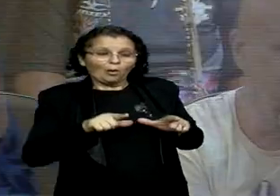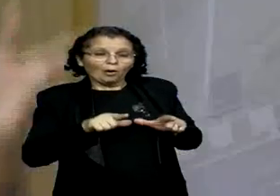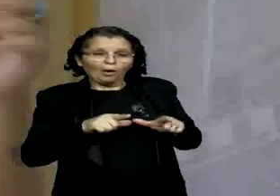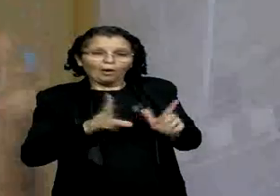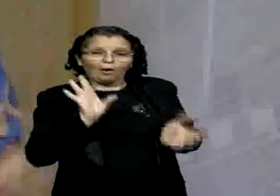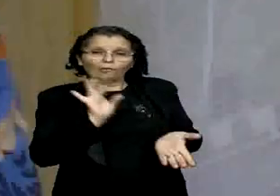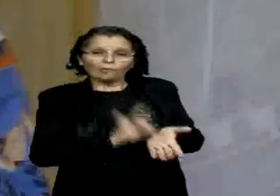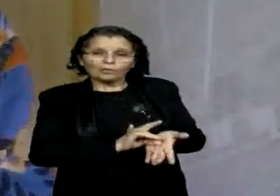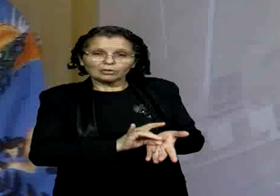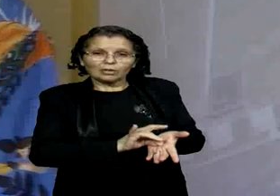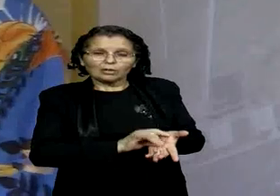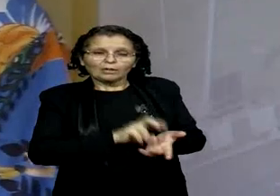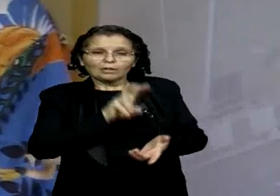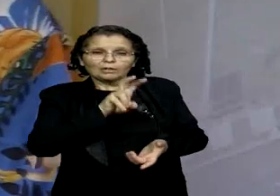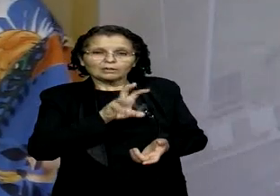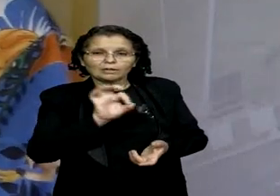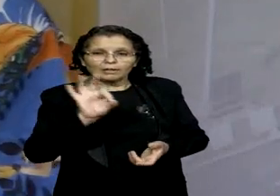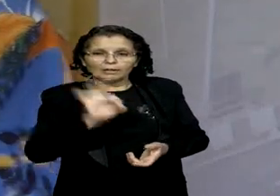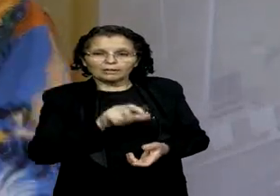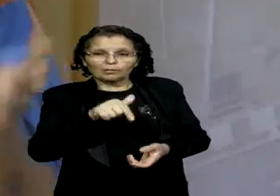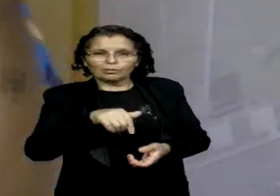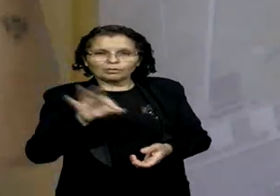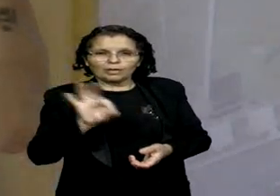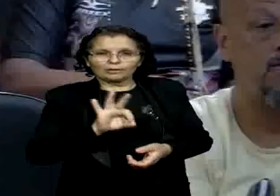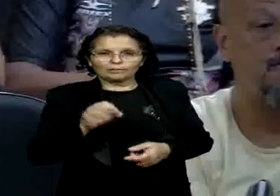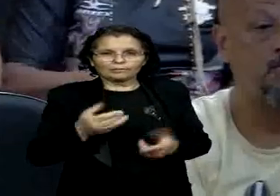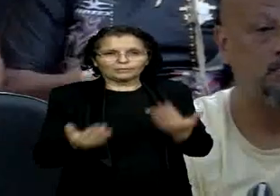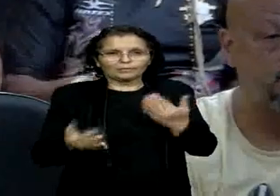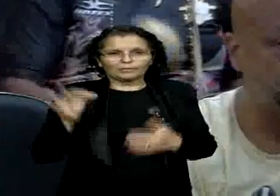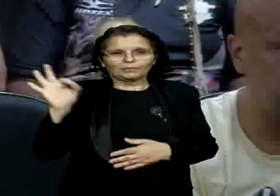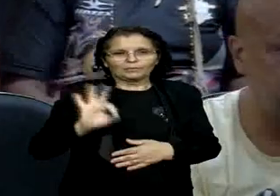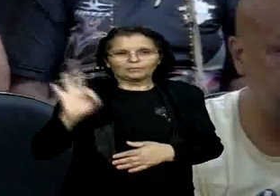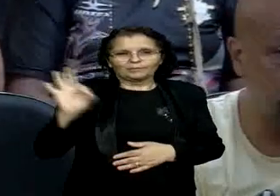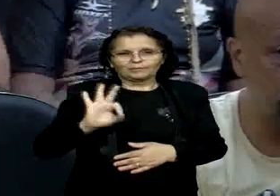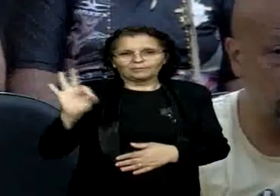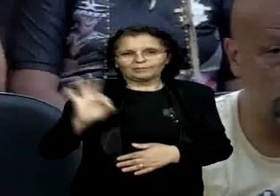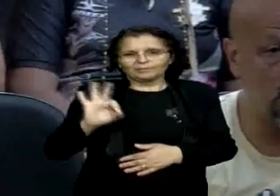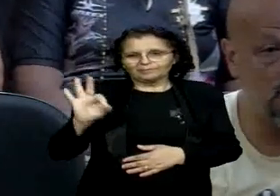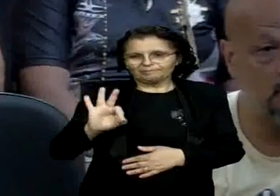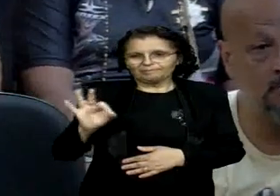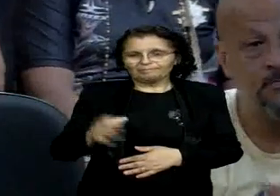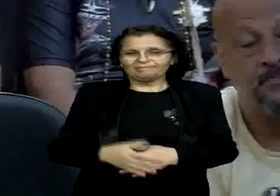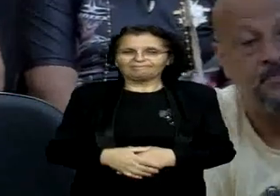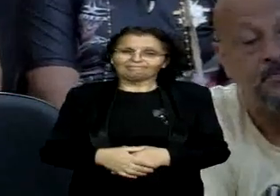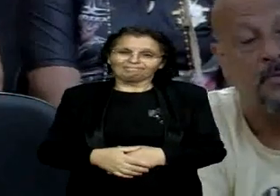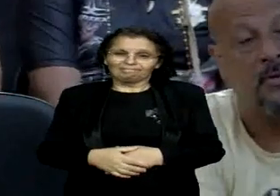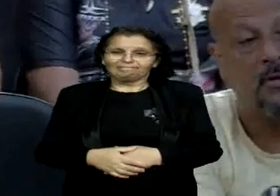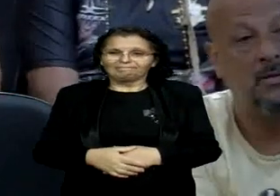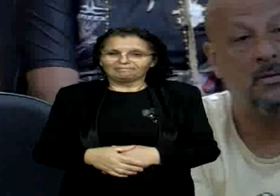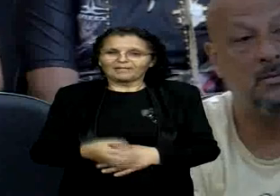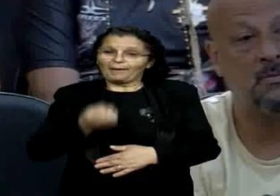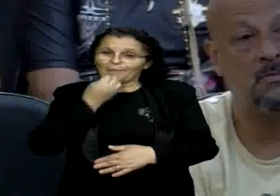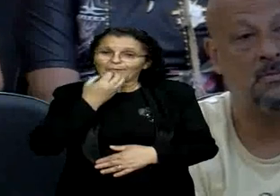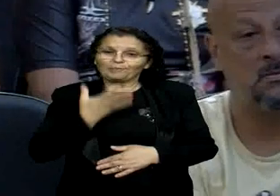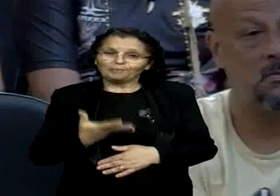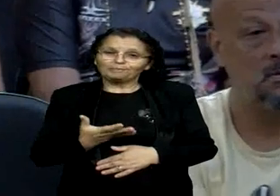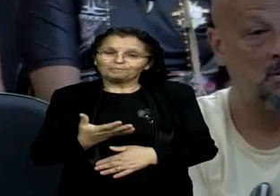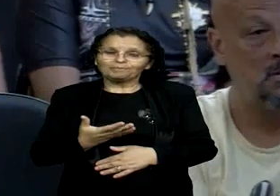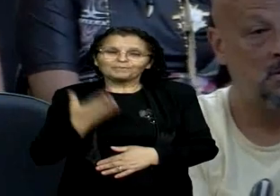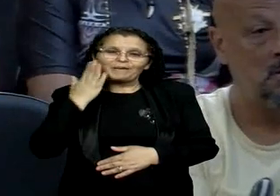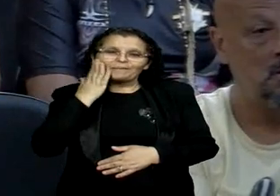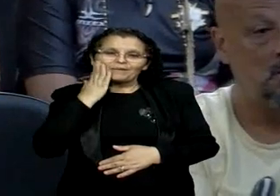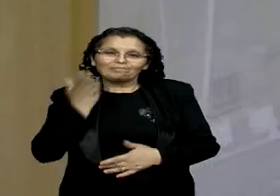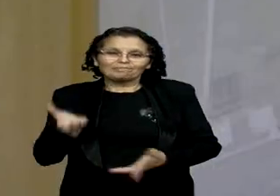é garantido 50% e 70% da proporcionalidade. Né? É bom.